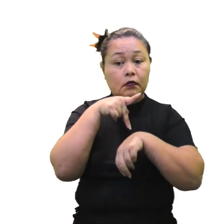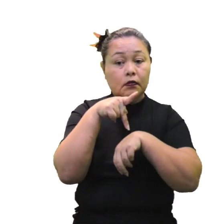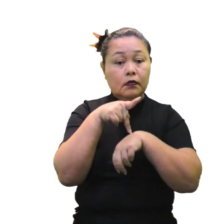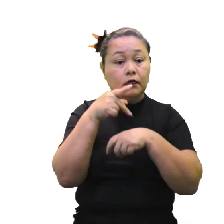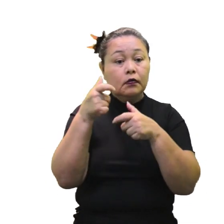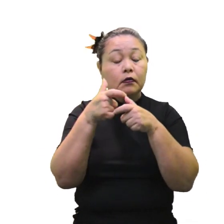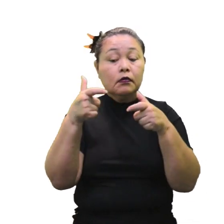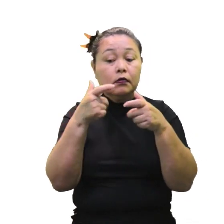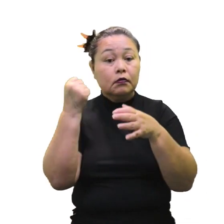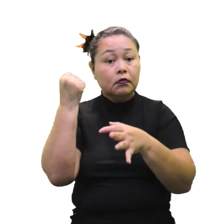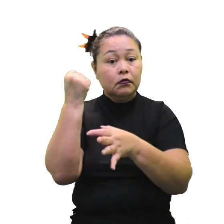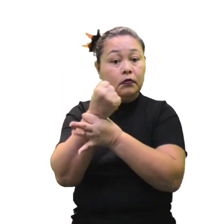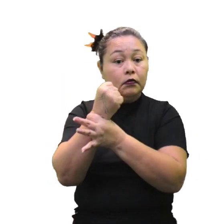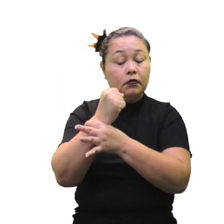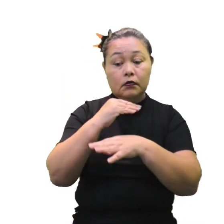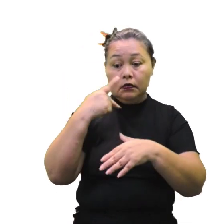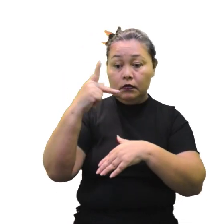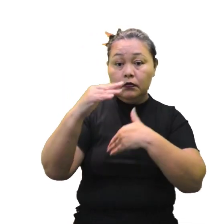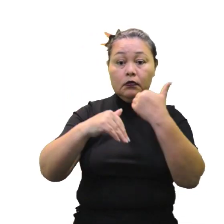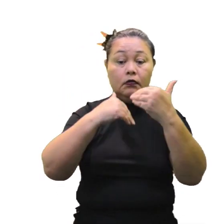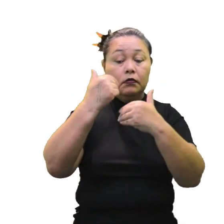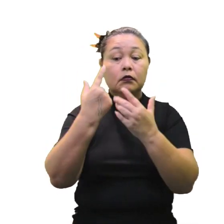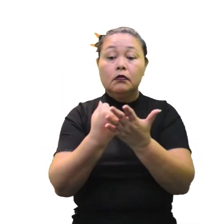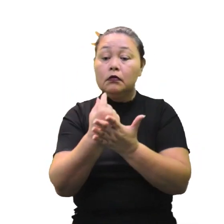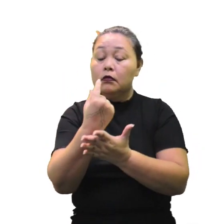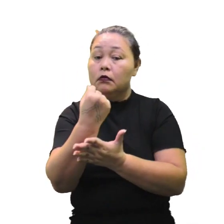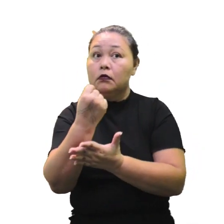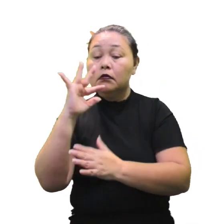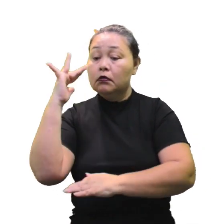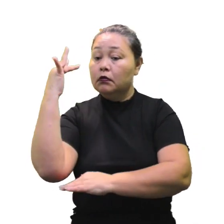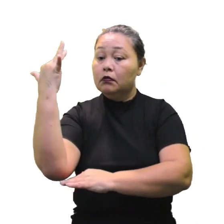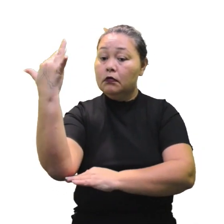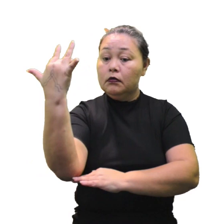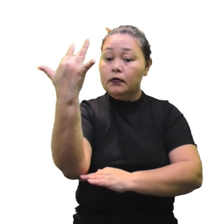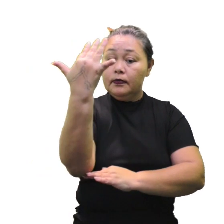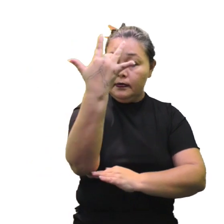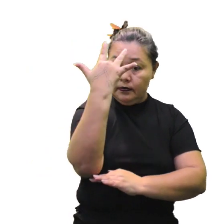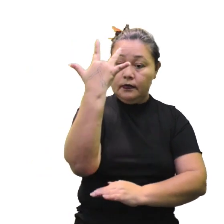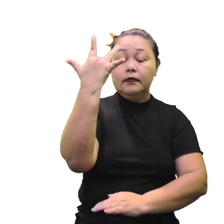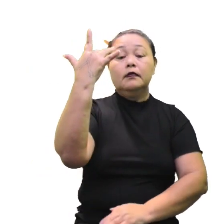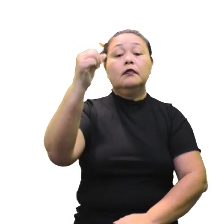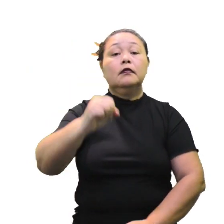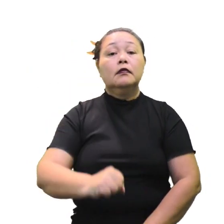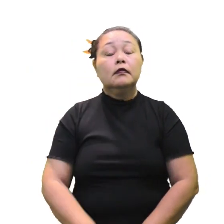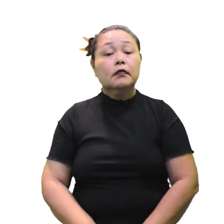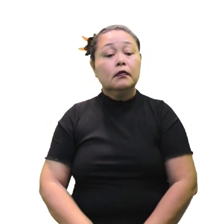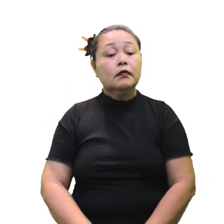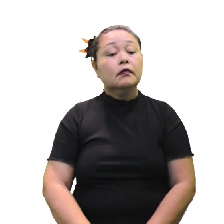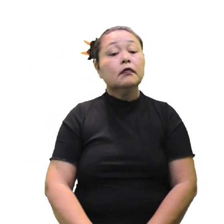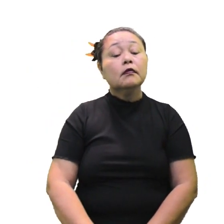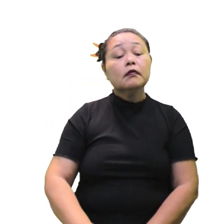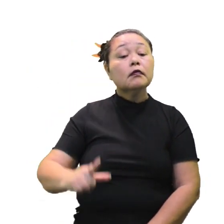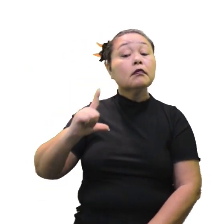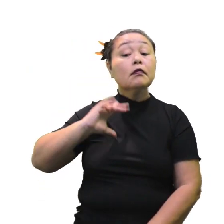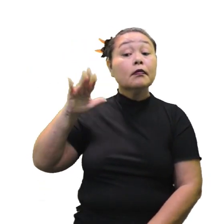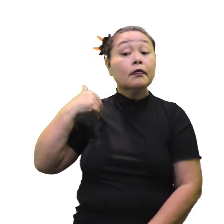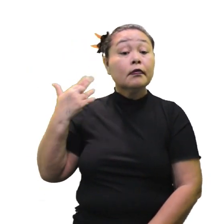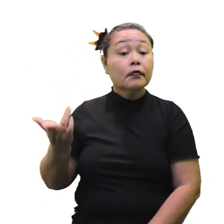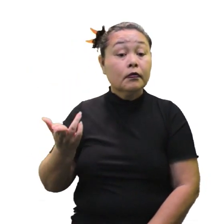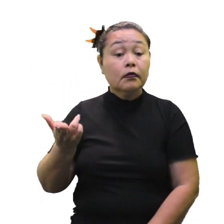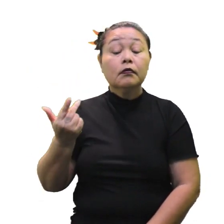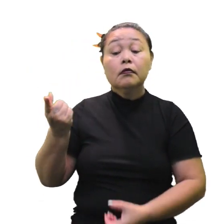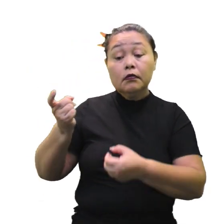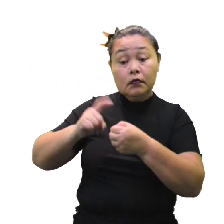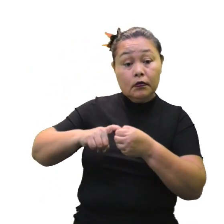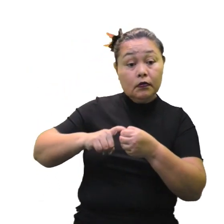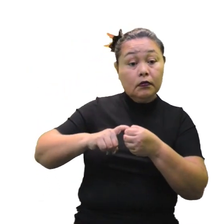países, aumentando sua segurança e seu desenvolvimento econômico e ambiental. Nós estamos falando aqui de